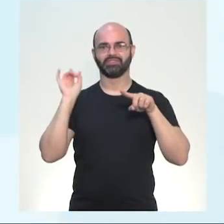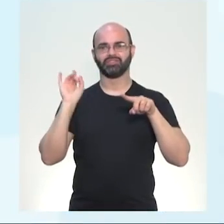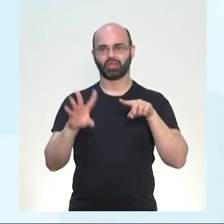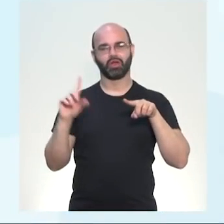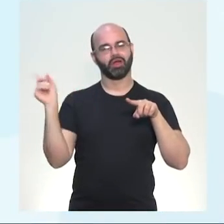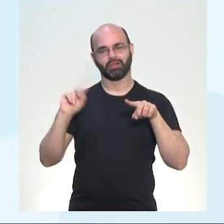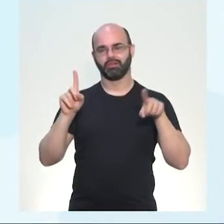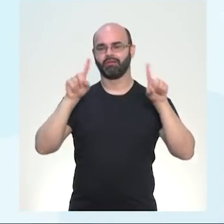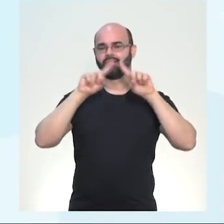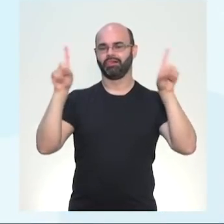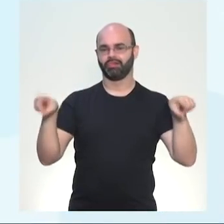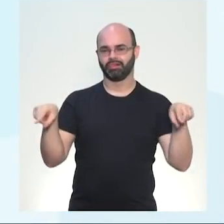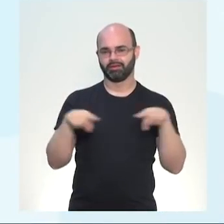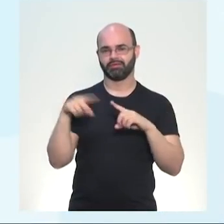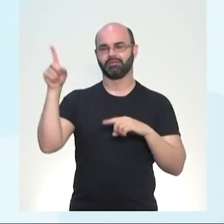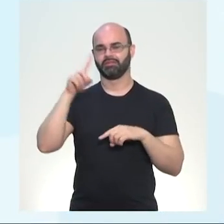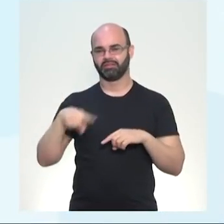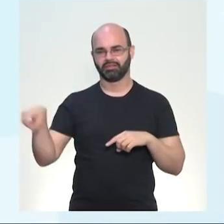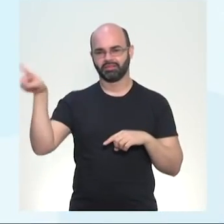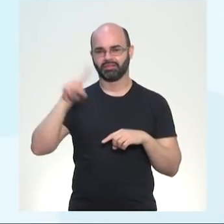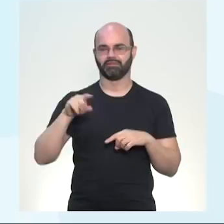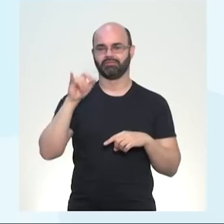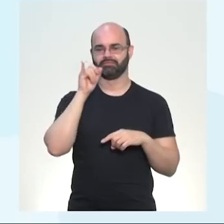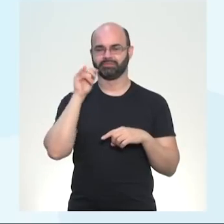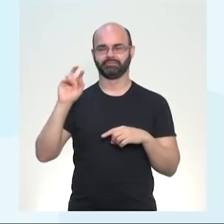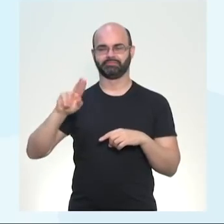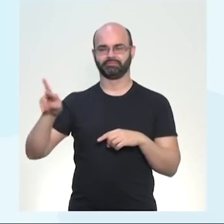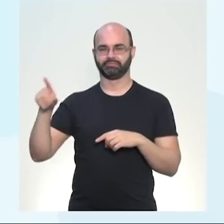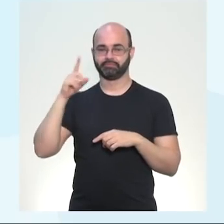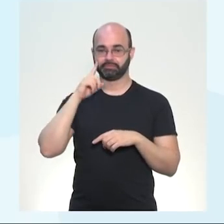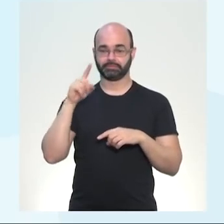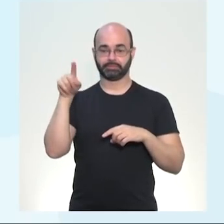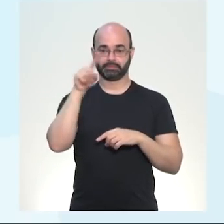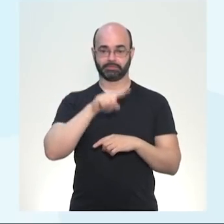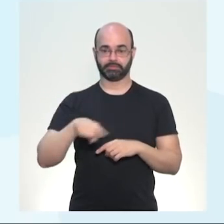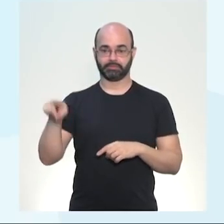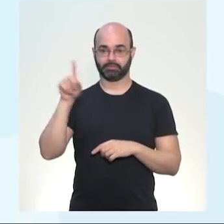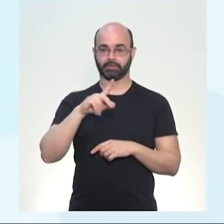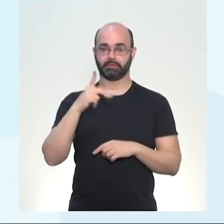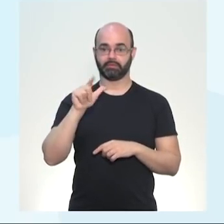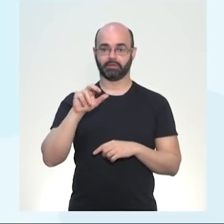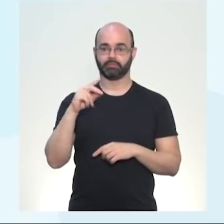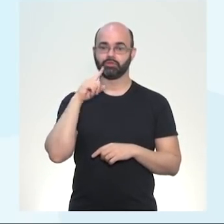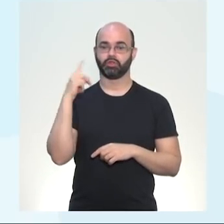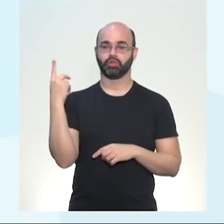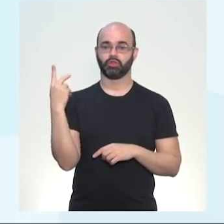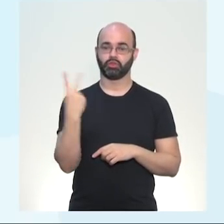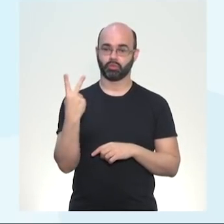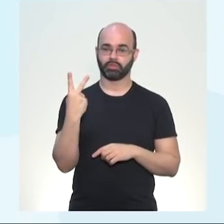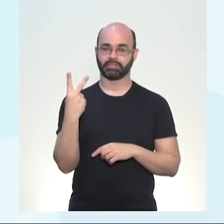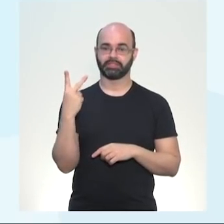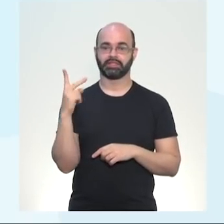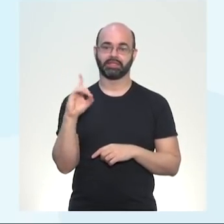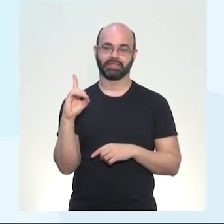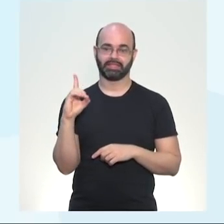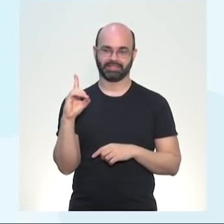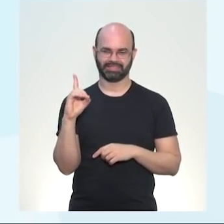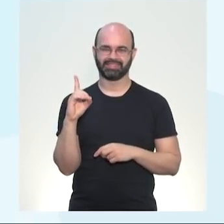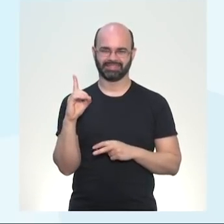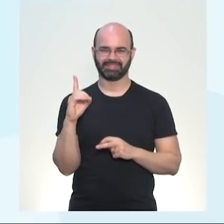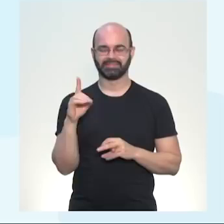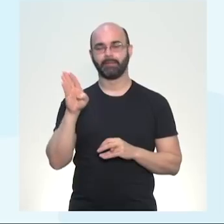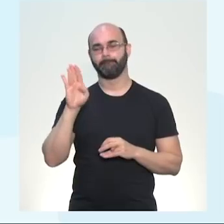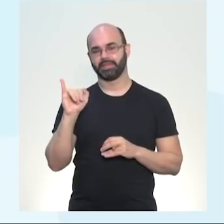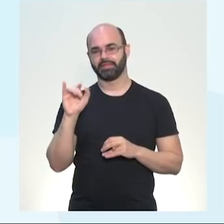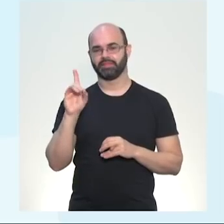figuras. Então, as figuras planas, né, são representadas bidimensionais. Nós chamamos aí de duas